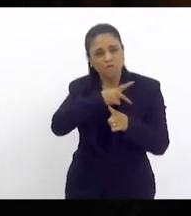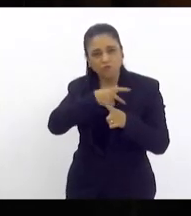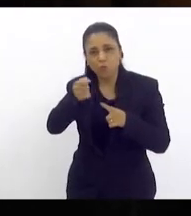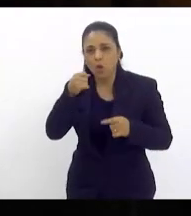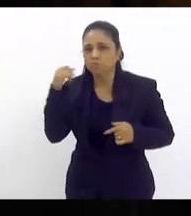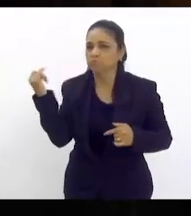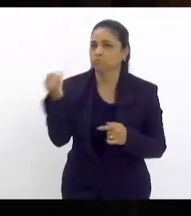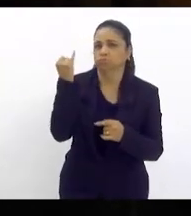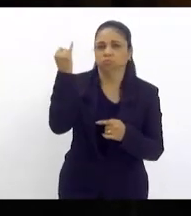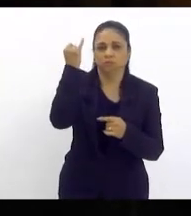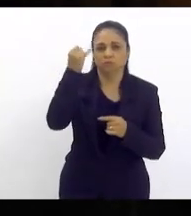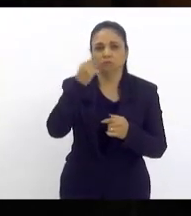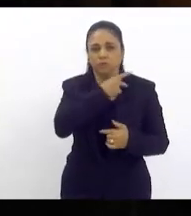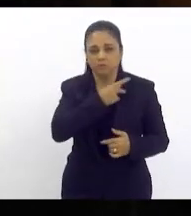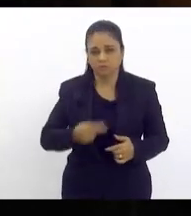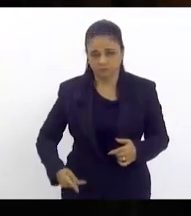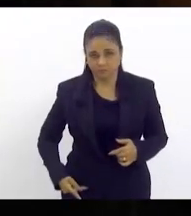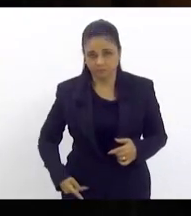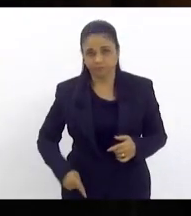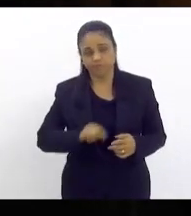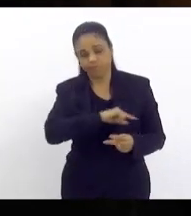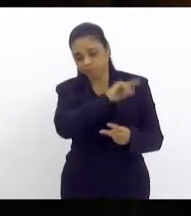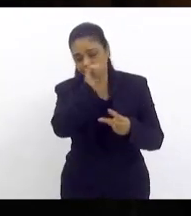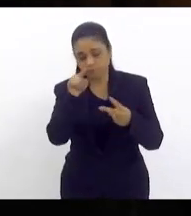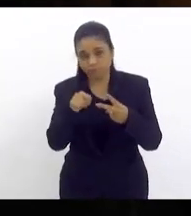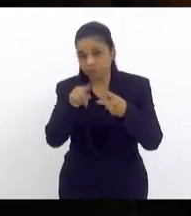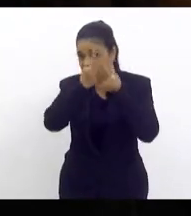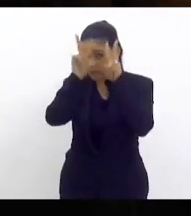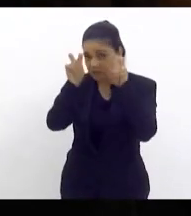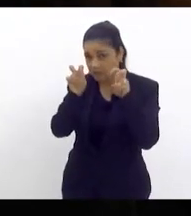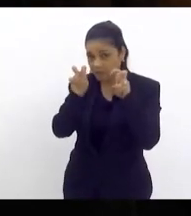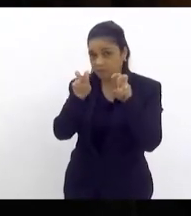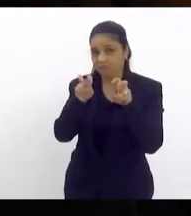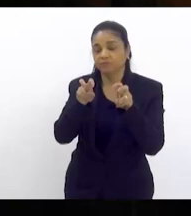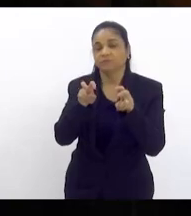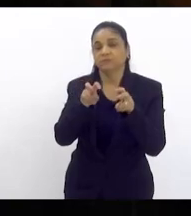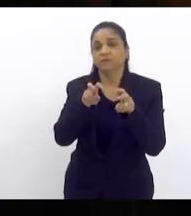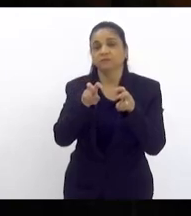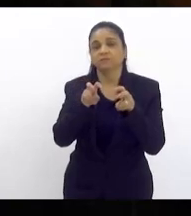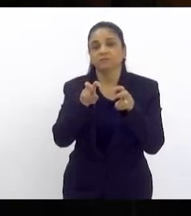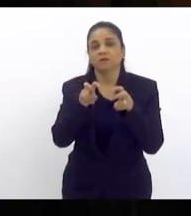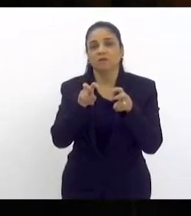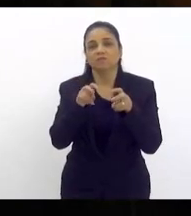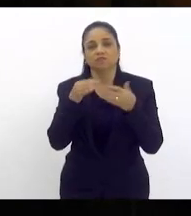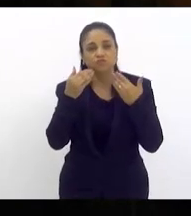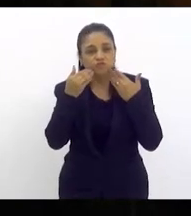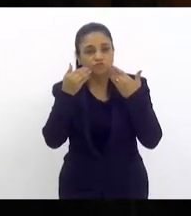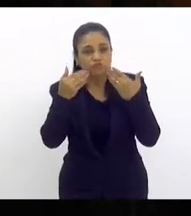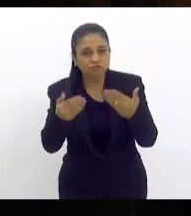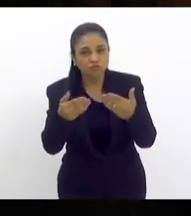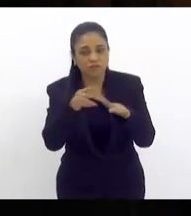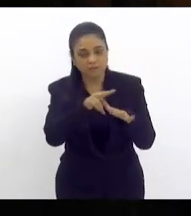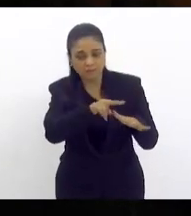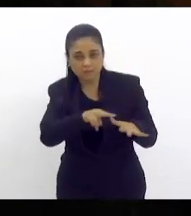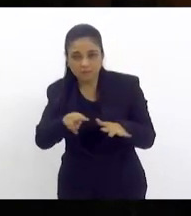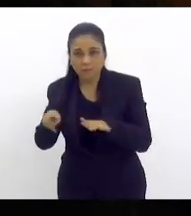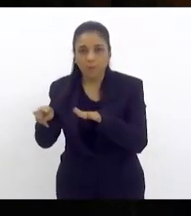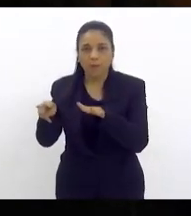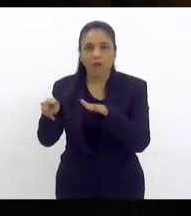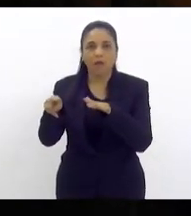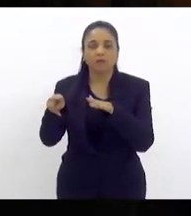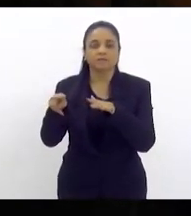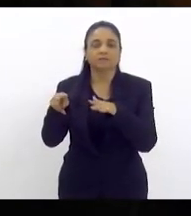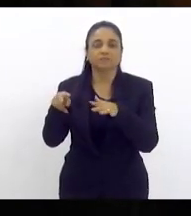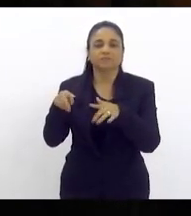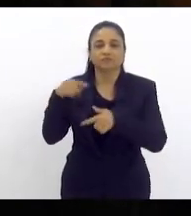senhora Presidente agora o outro tema que eu venho trazer aqui né diante dessa semana de muitos